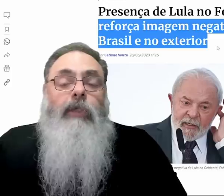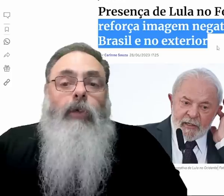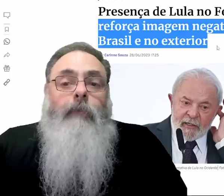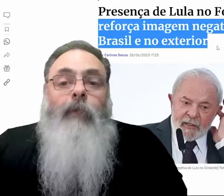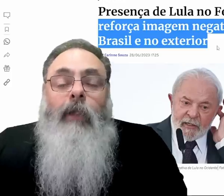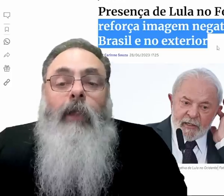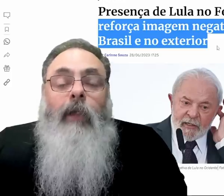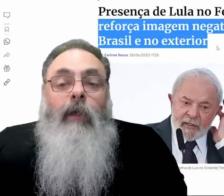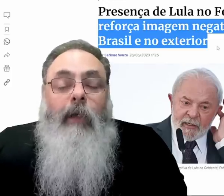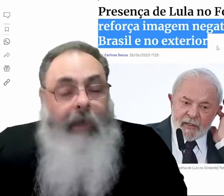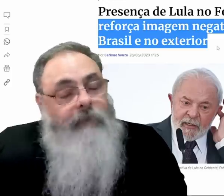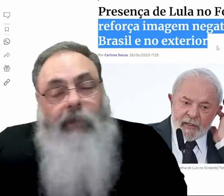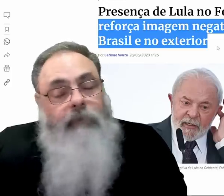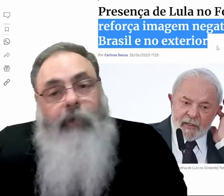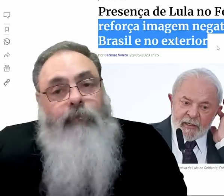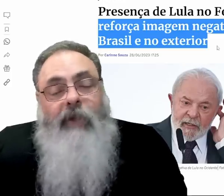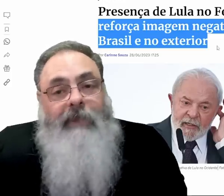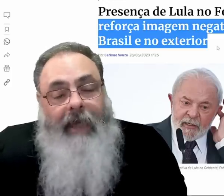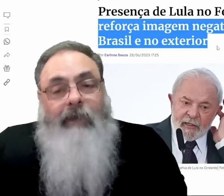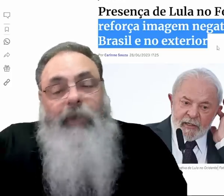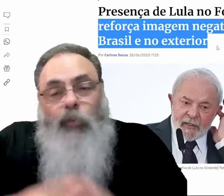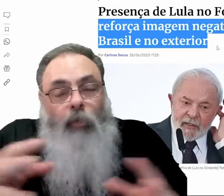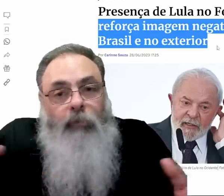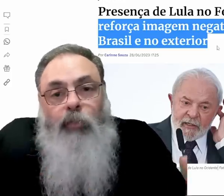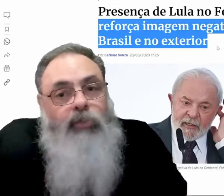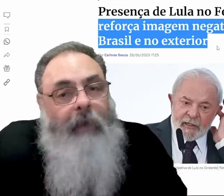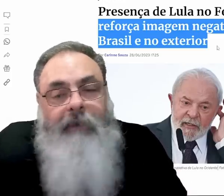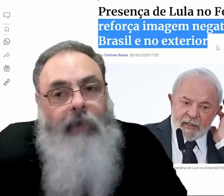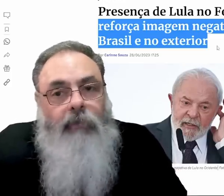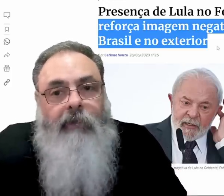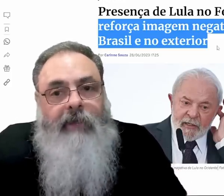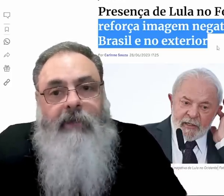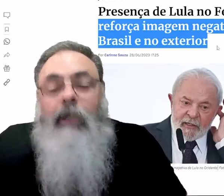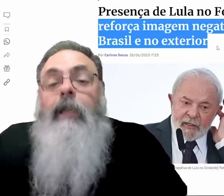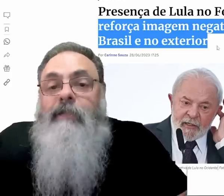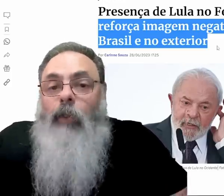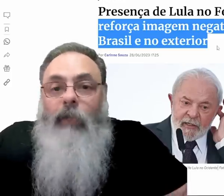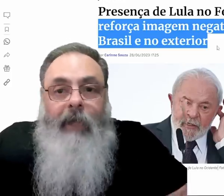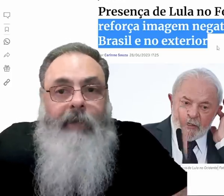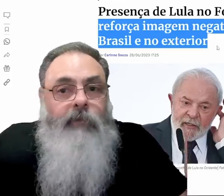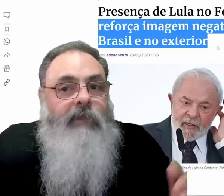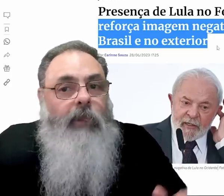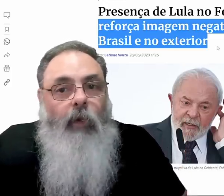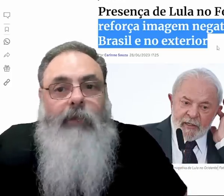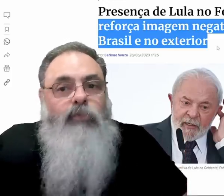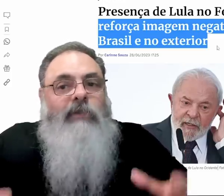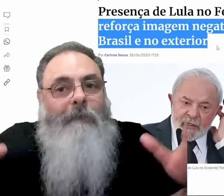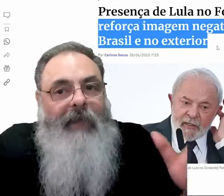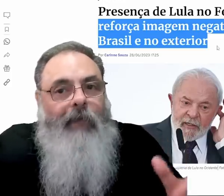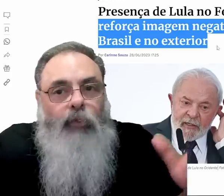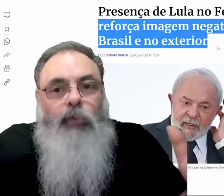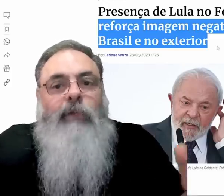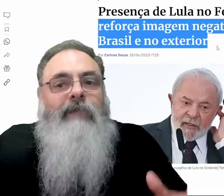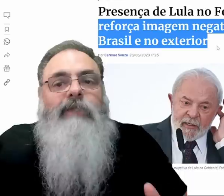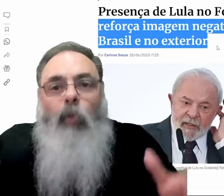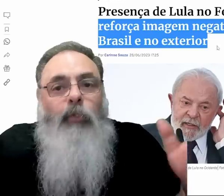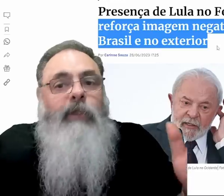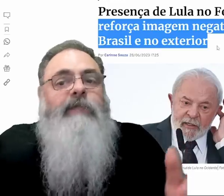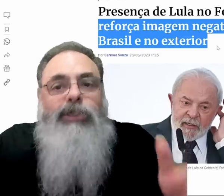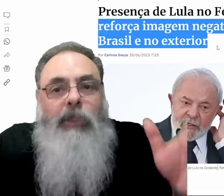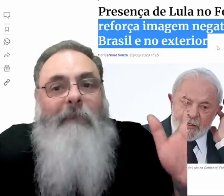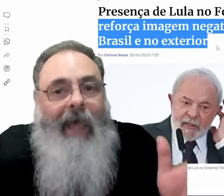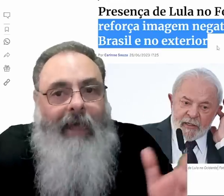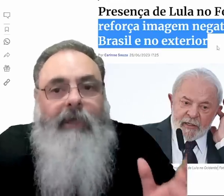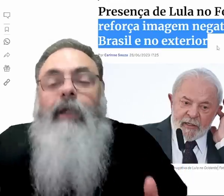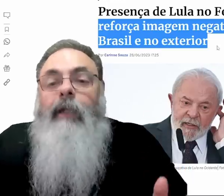e no exterior não não reforça nada porque todo mundo sabia que o Lula era assim se alguém lá no exterior não sabia que o Lula era esse